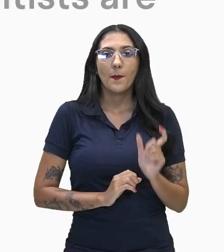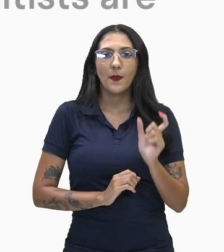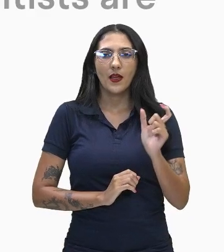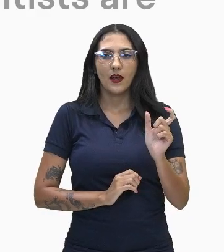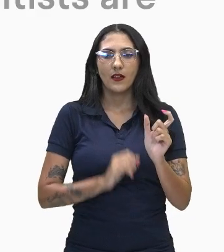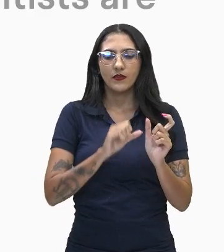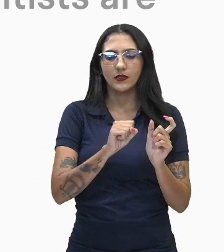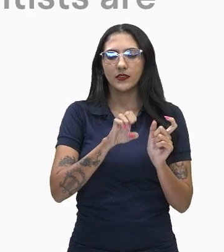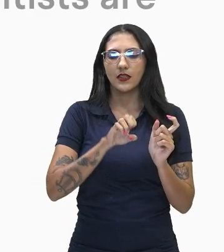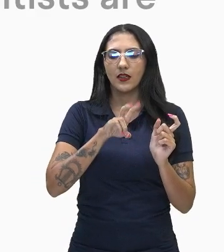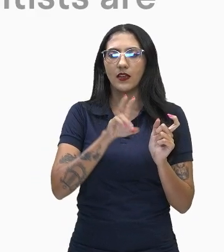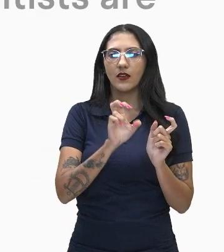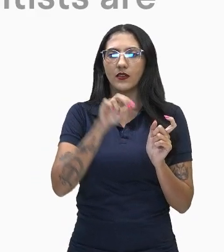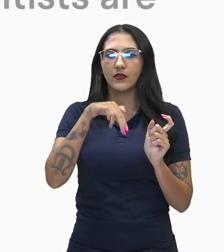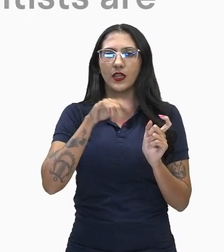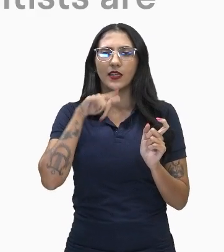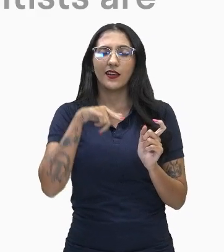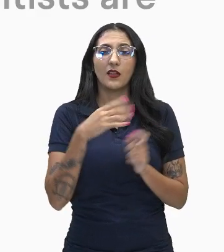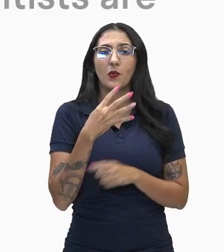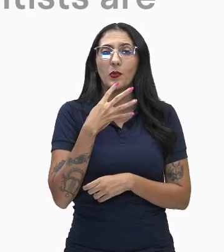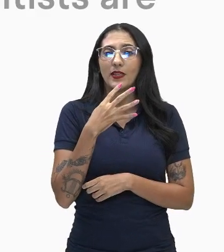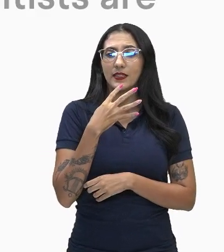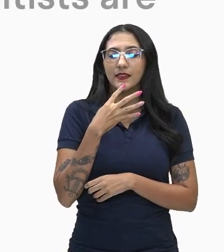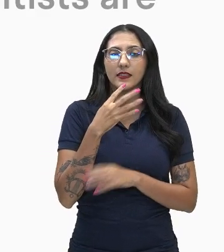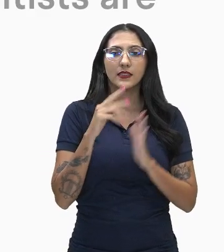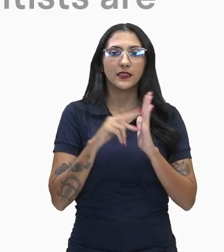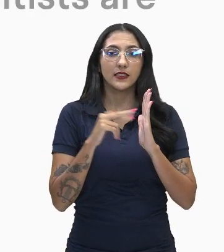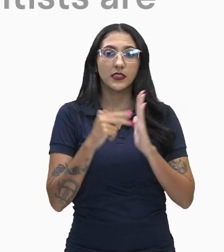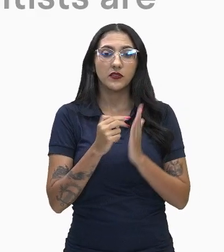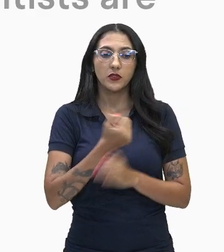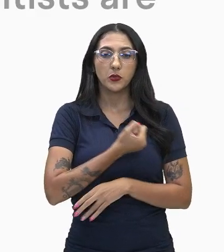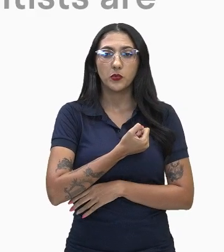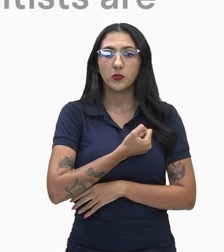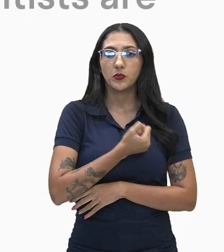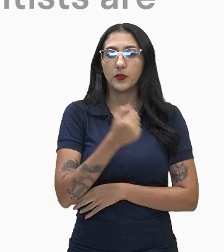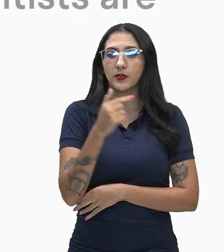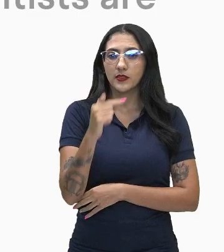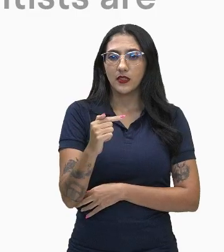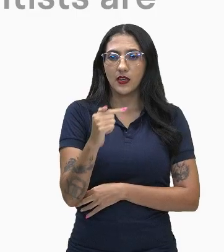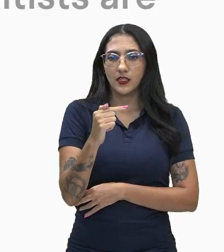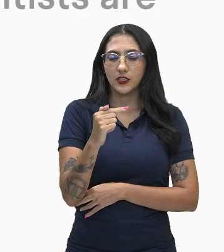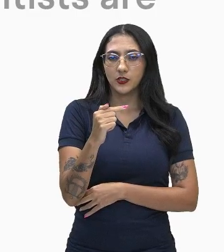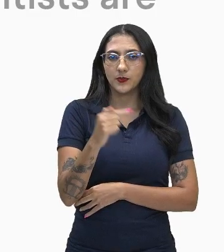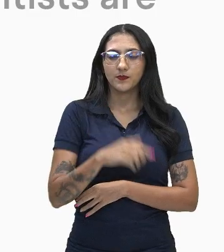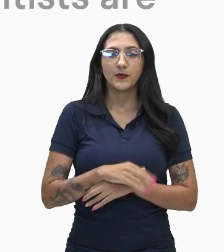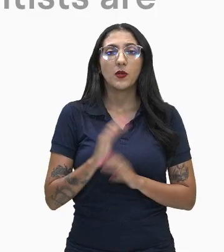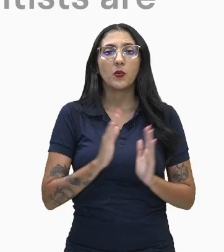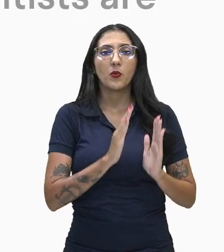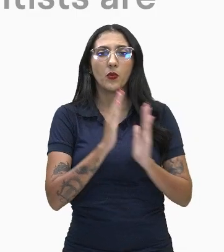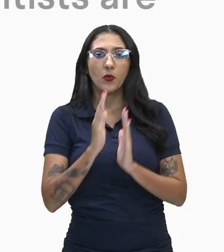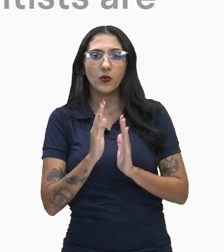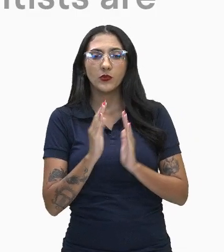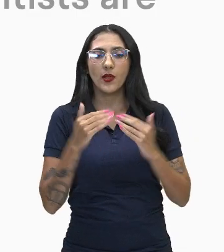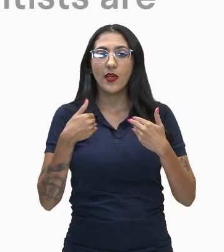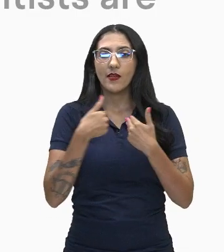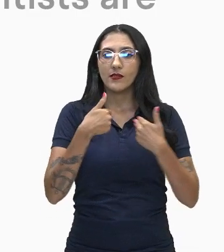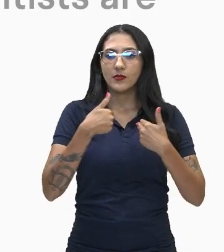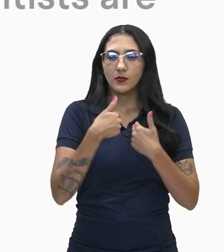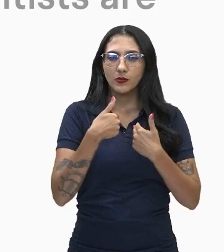palavra conhecida, tá? Quer dizer número 7 em inglês. Animals,